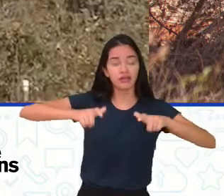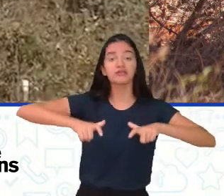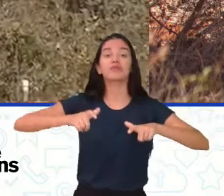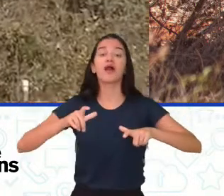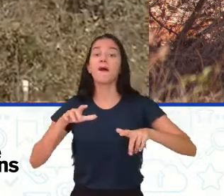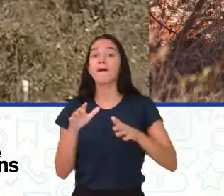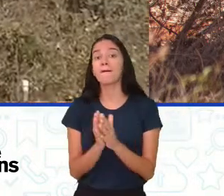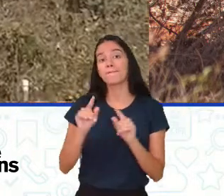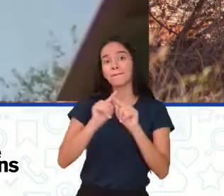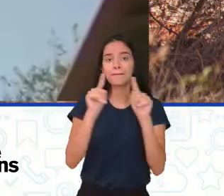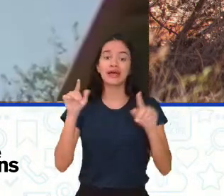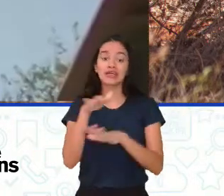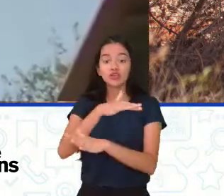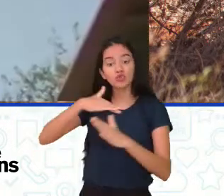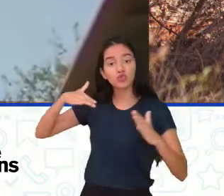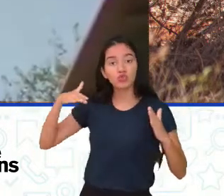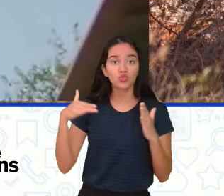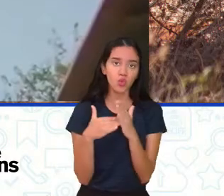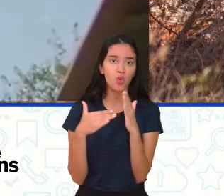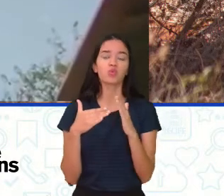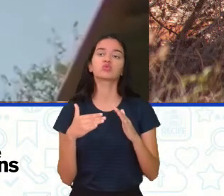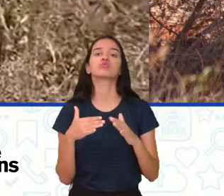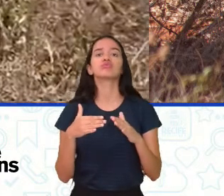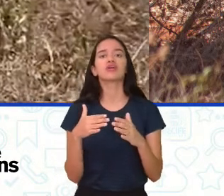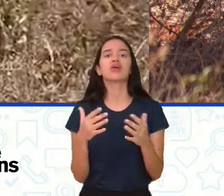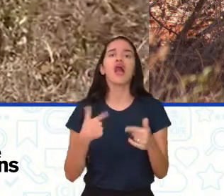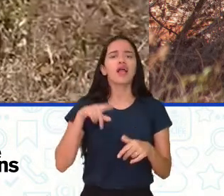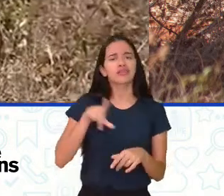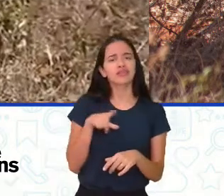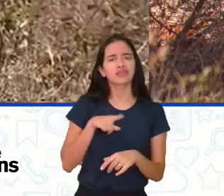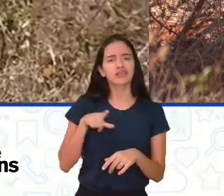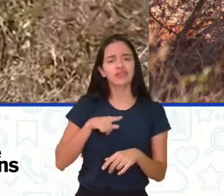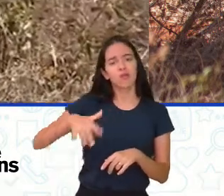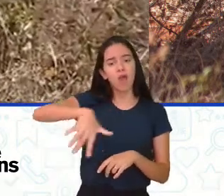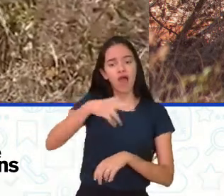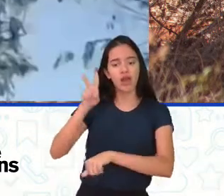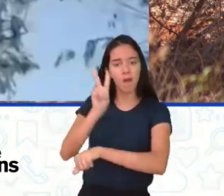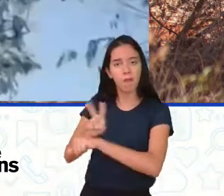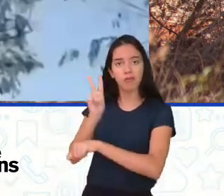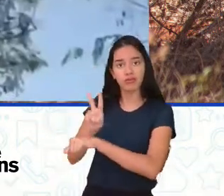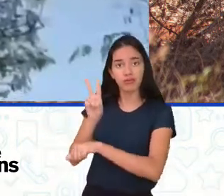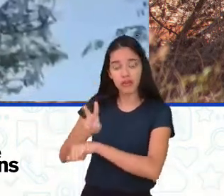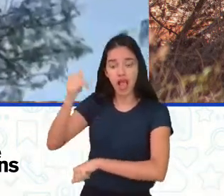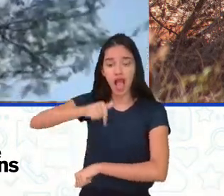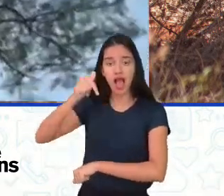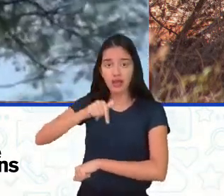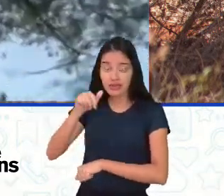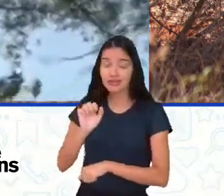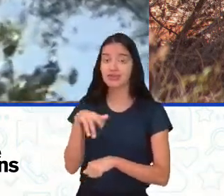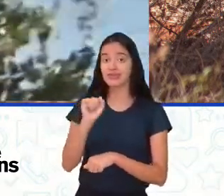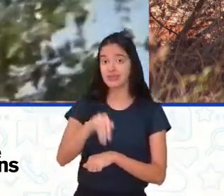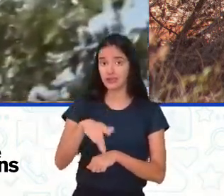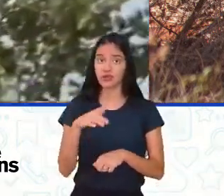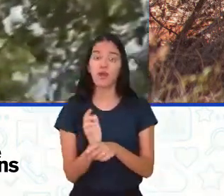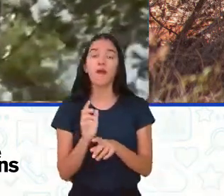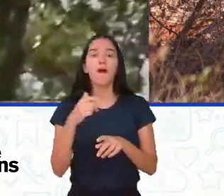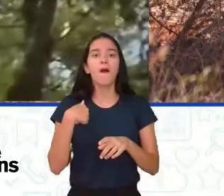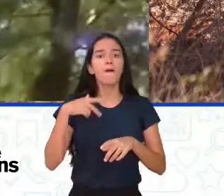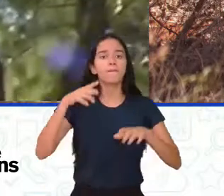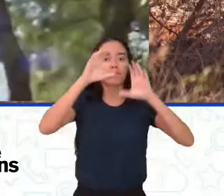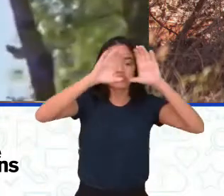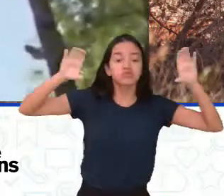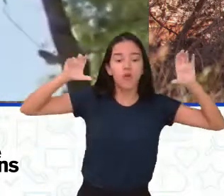mas todo esse bioma cerrado, que é onde ainda tem uma parte preservada, é aqui no Quilombo. Se observar por satélite consegue ver